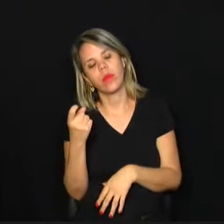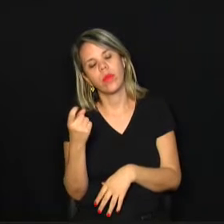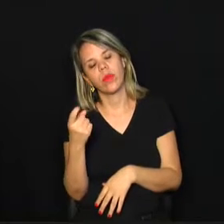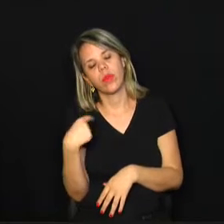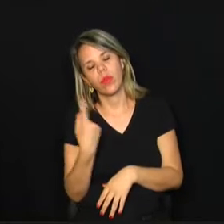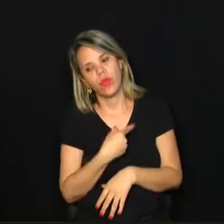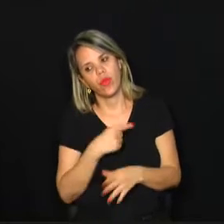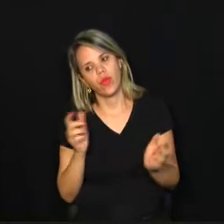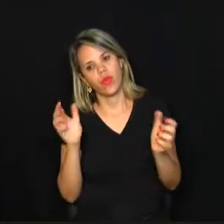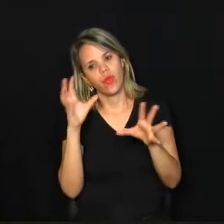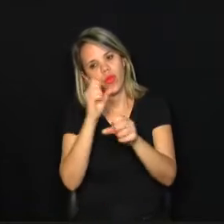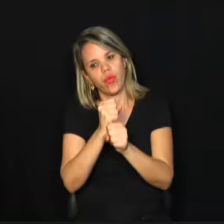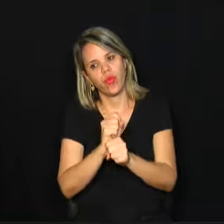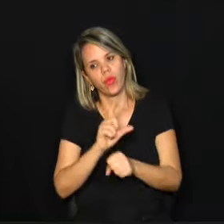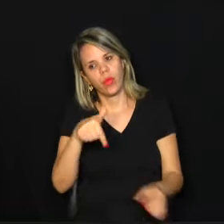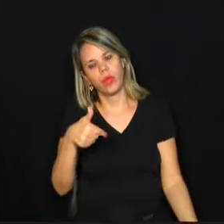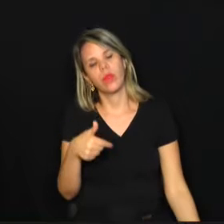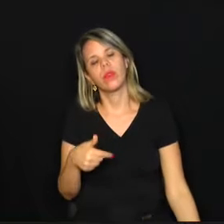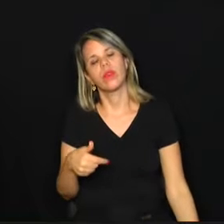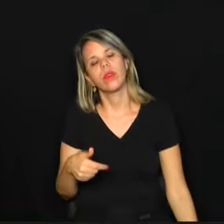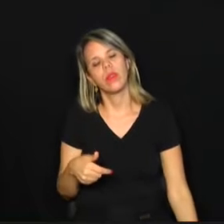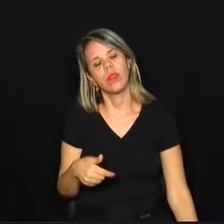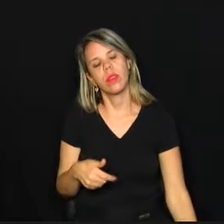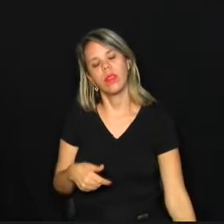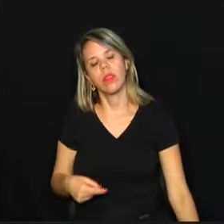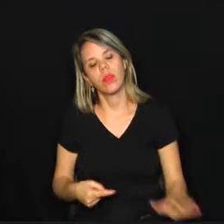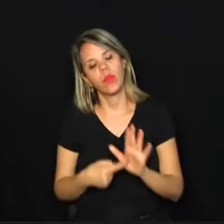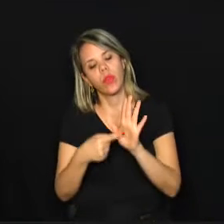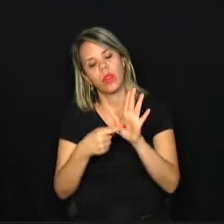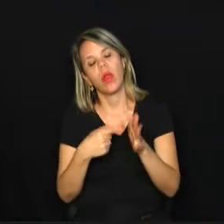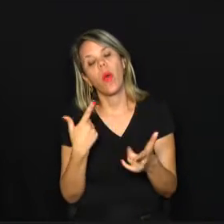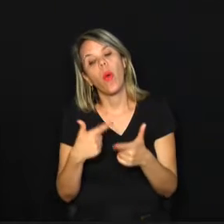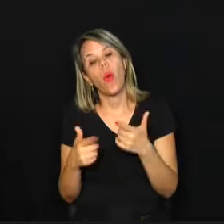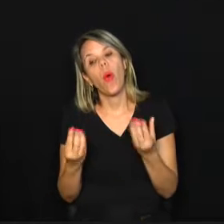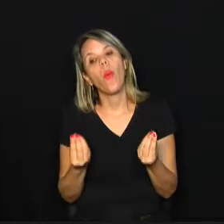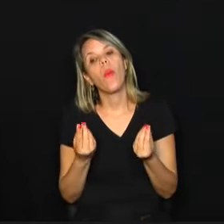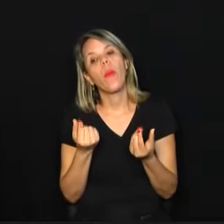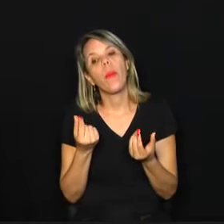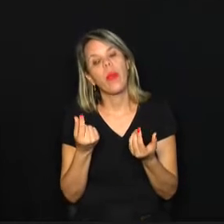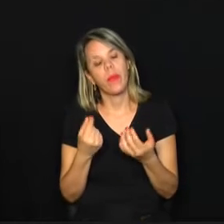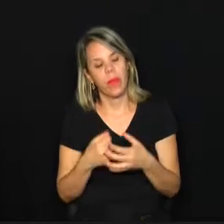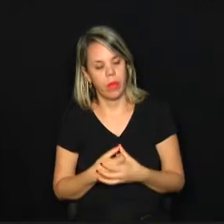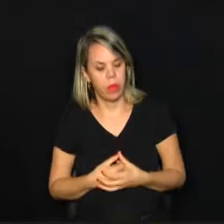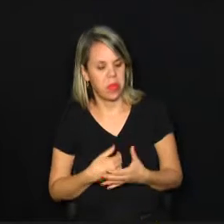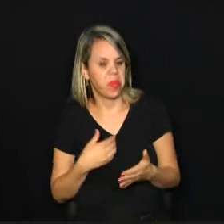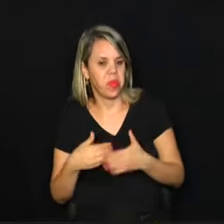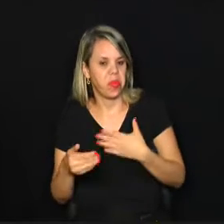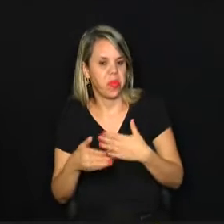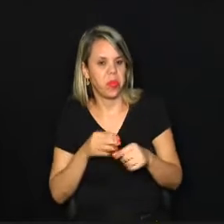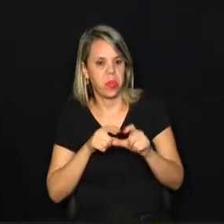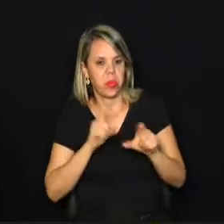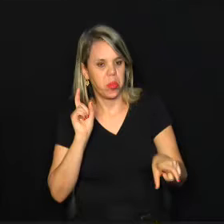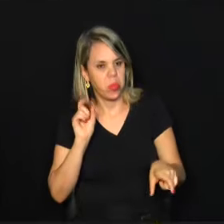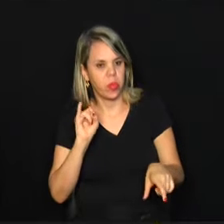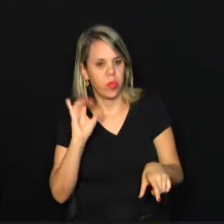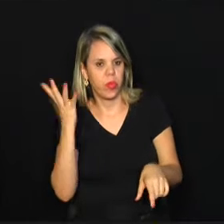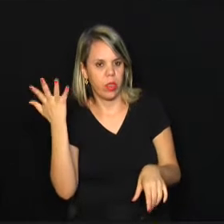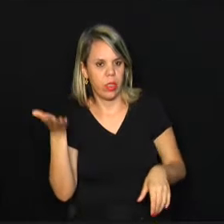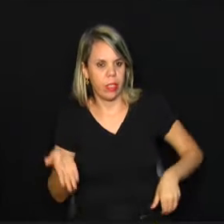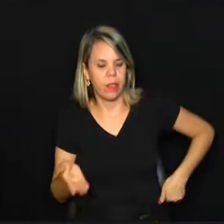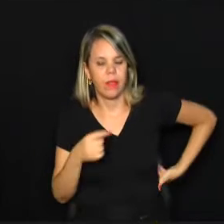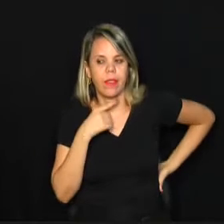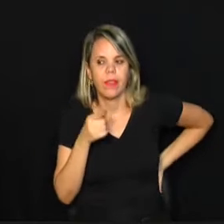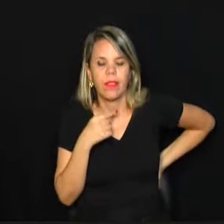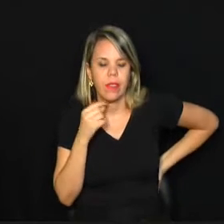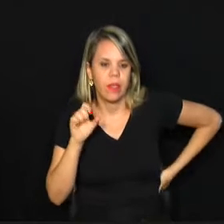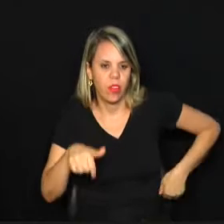juntamos posteriormente o impacto financeiro. Então, independentemente de surgir esse assunto aqui na audiência,